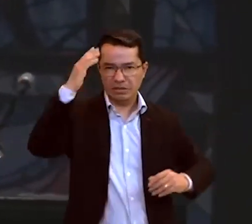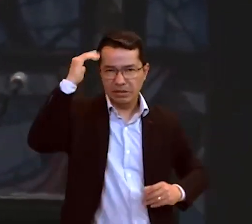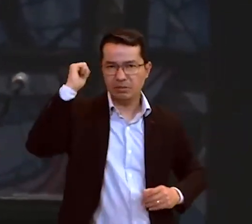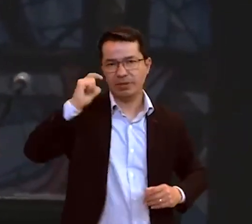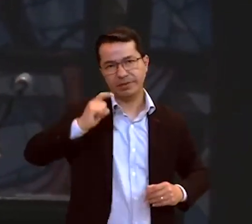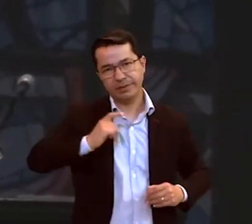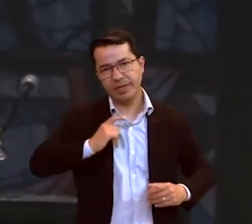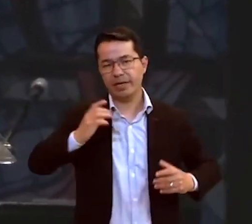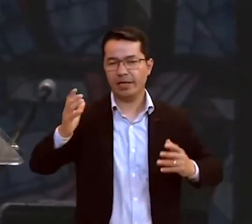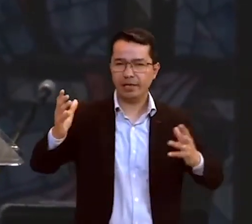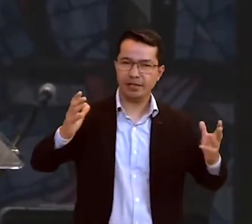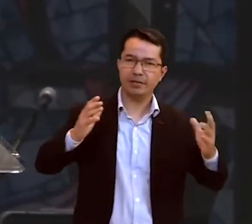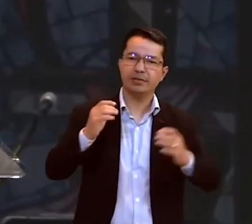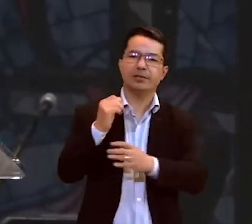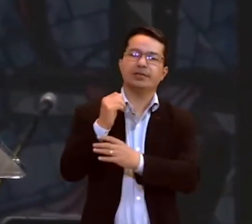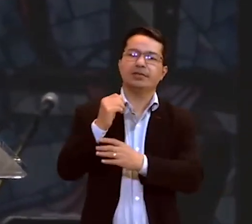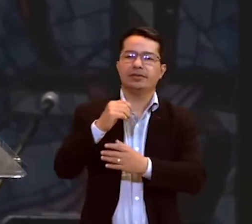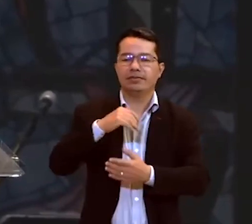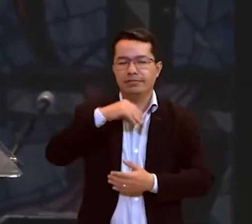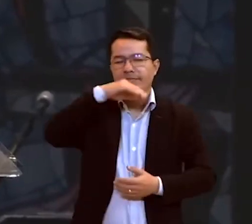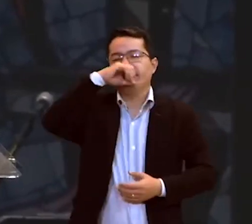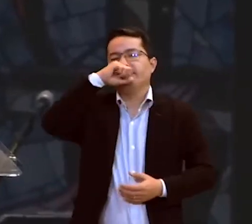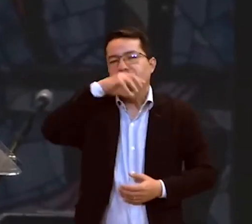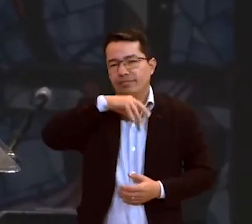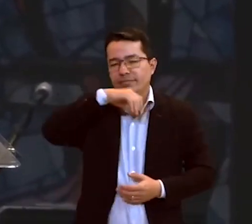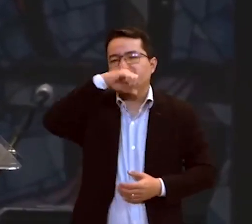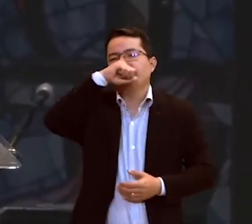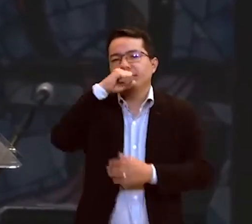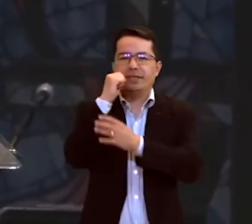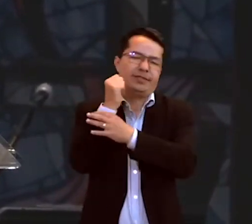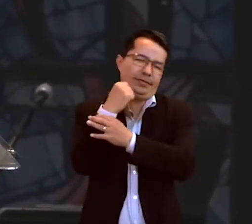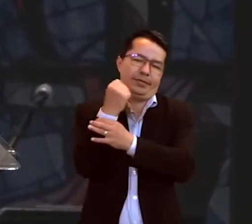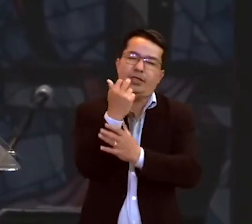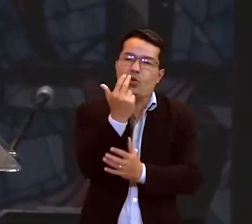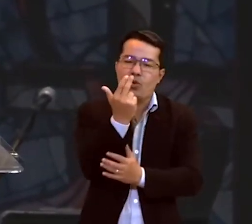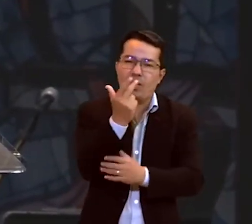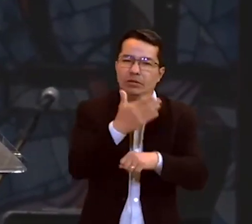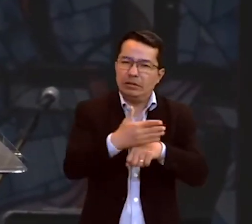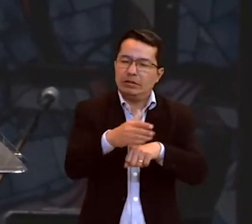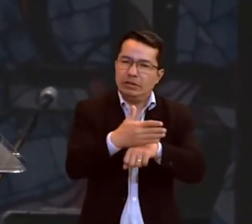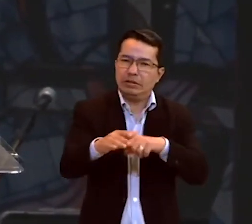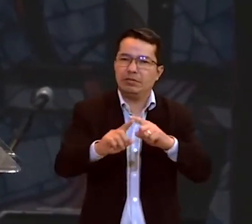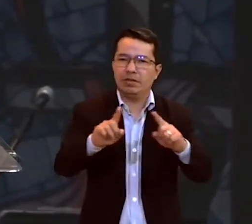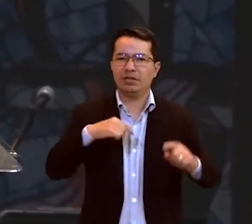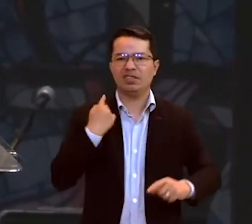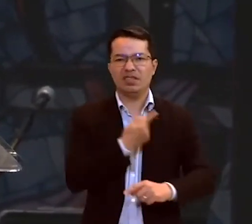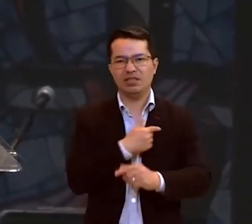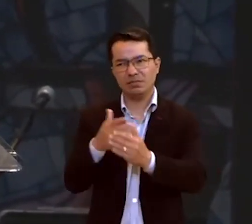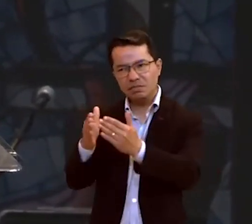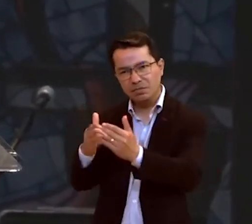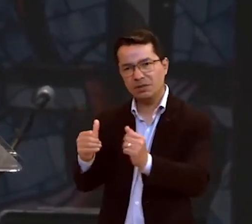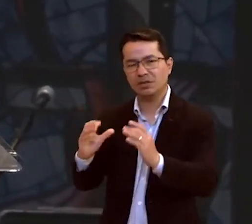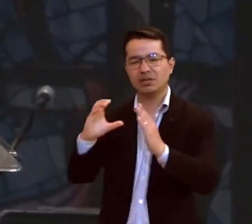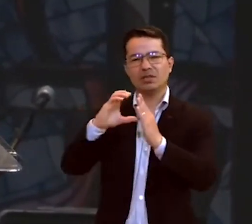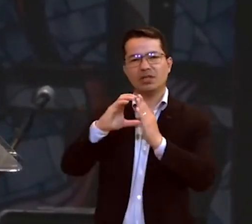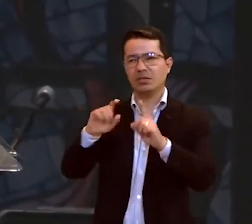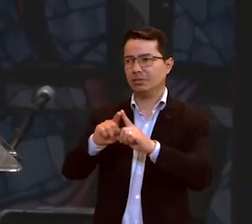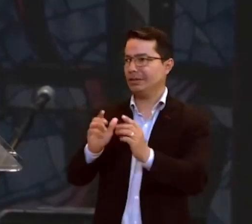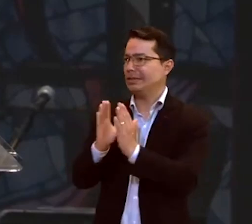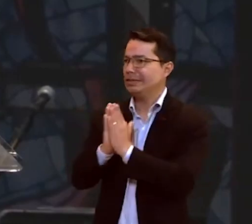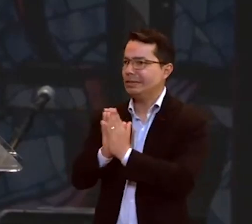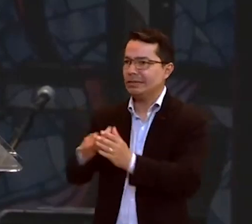procedimentos de fazer fisioterapia lá do cheiro, os negócios lá que foram falando. Mas a gente começou a falar na cela, Senhor, cura,